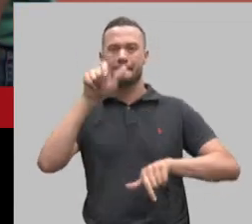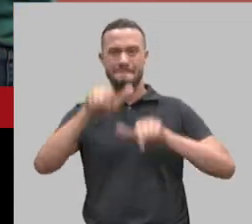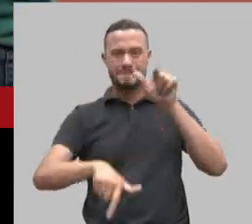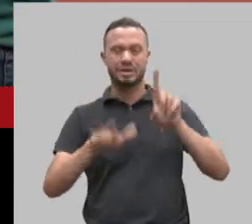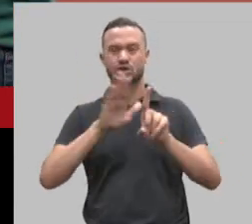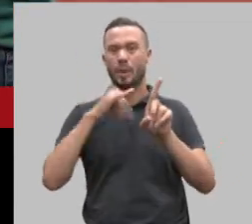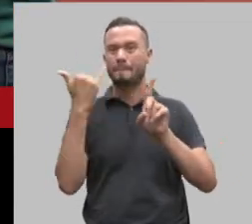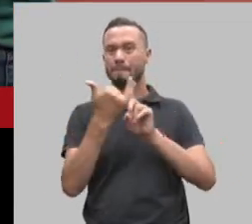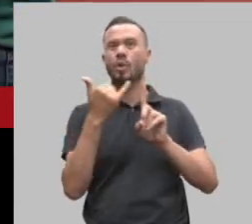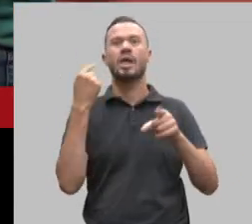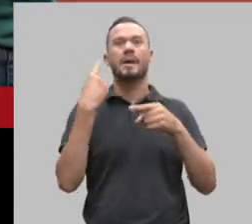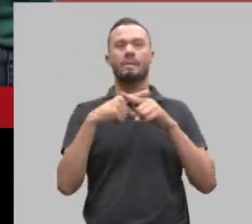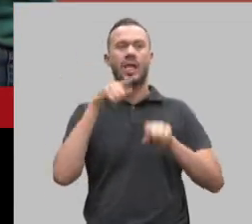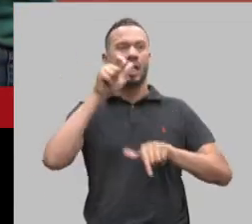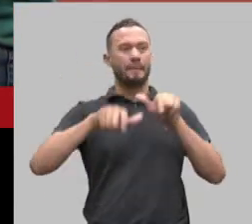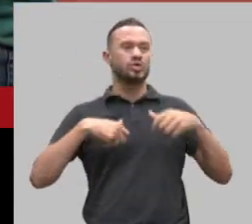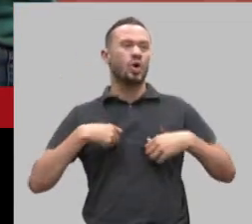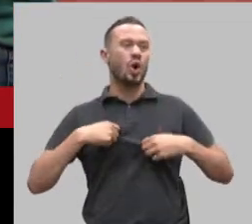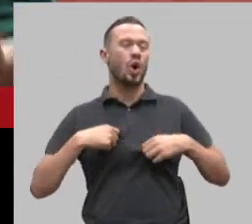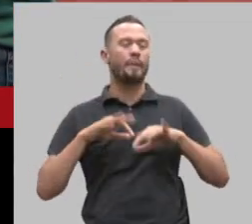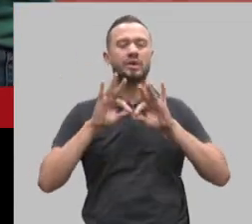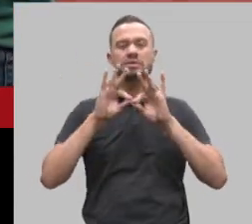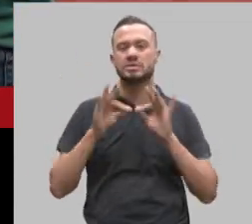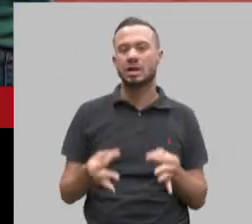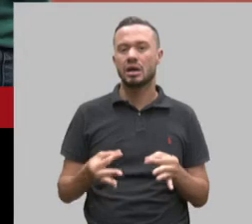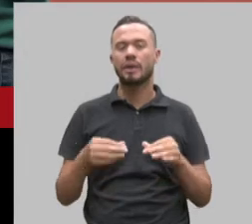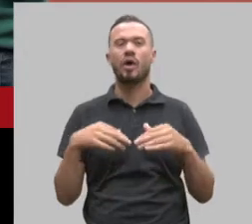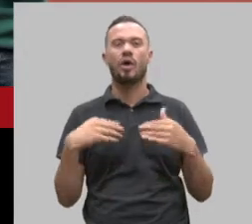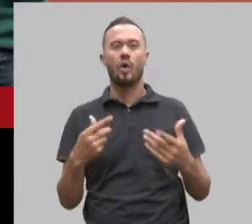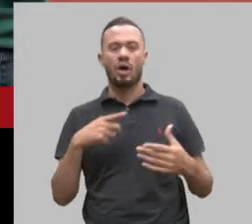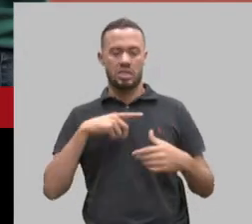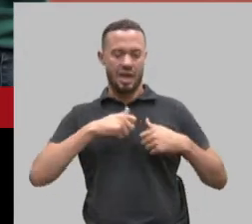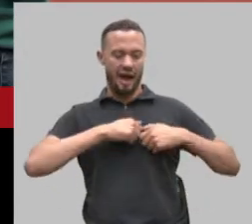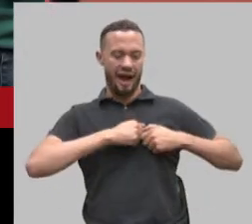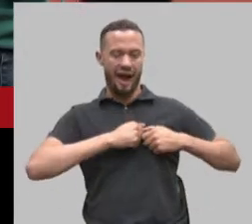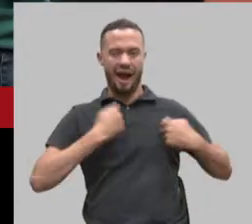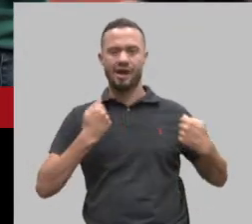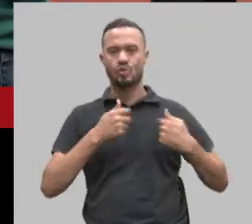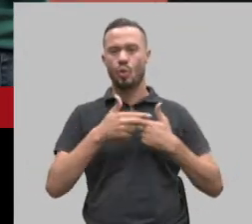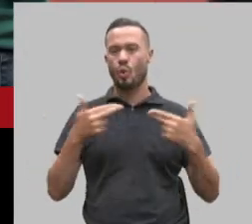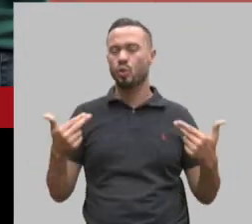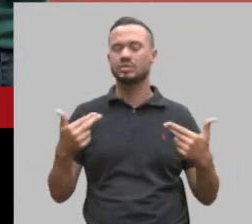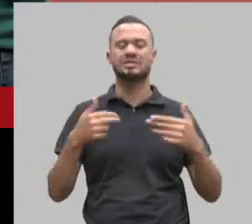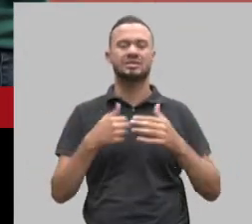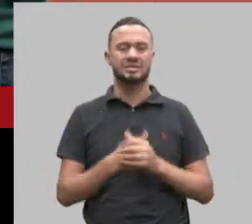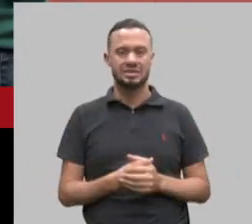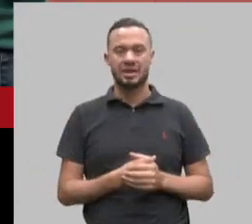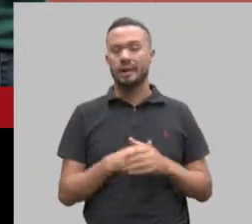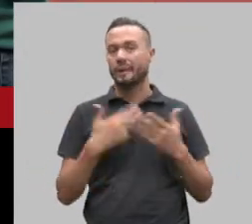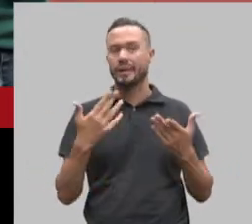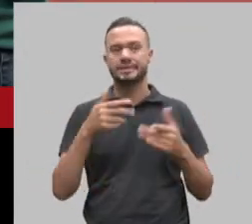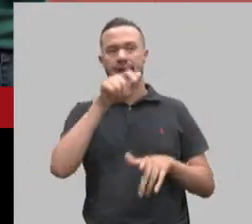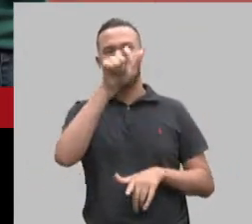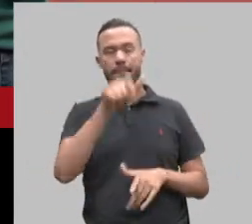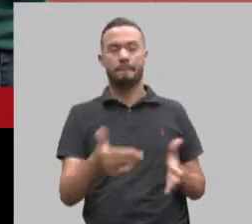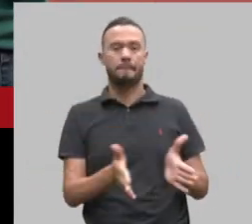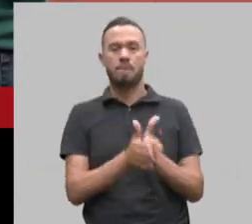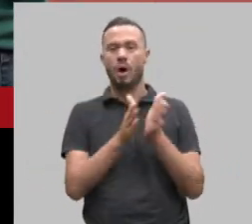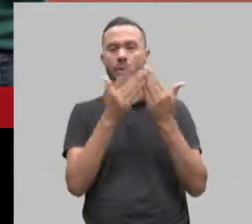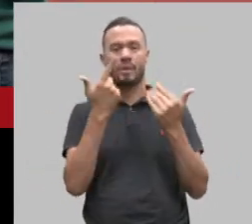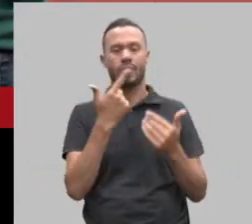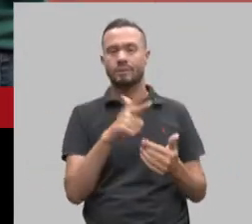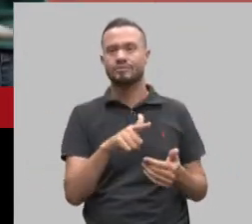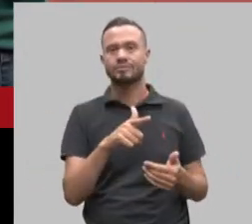delas da pessoa ser simples ou tiver algum rasgo algo do tipo mas ela não tem condição de dar então o